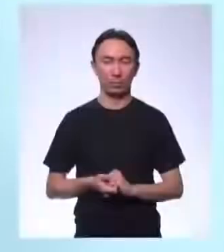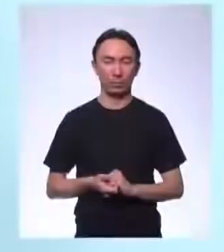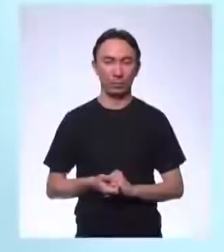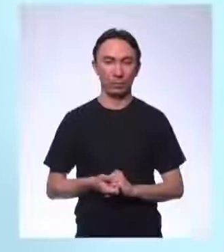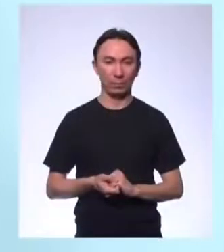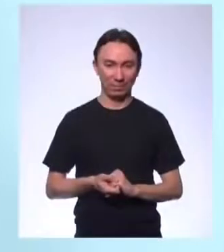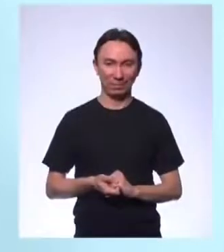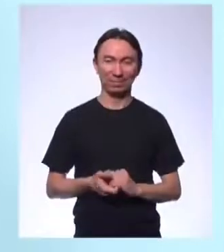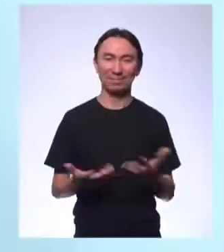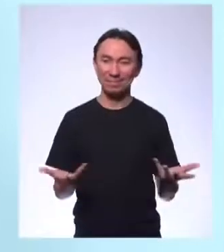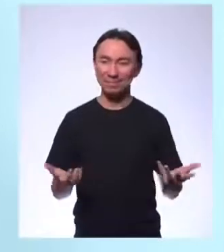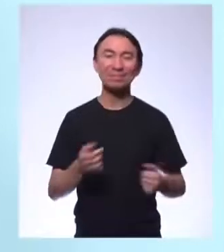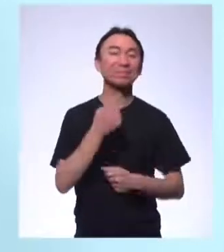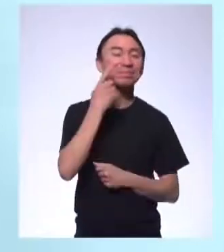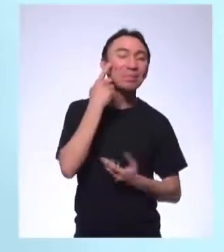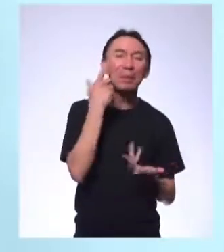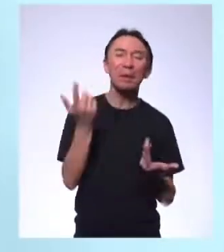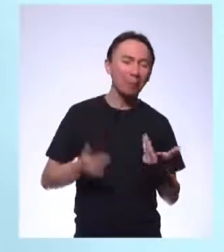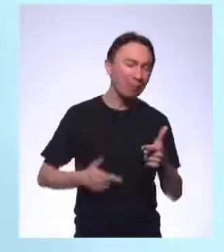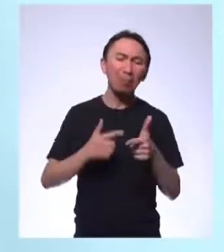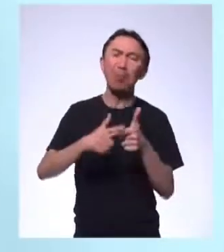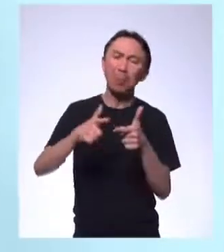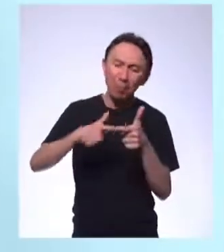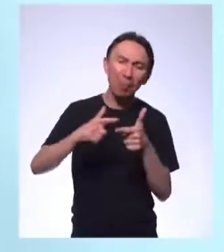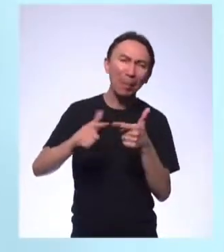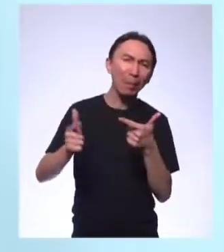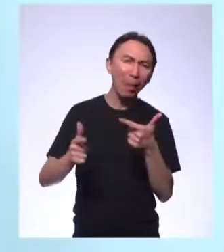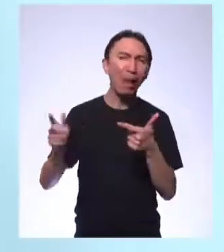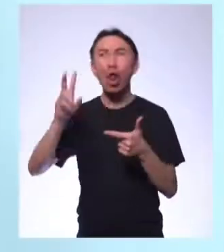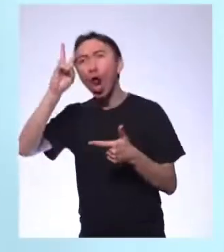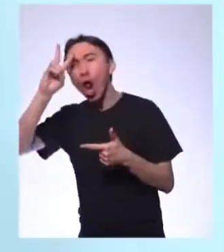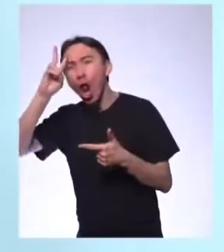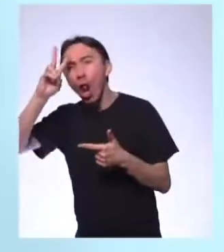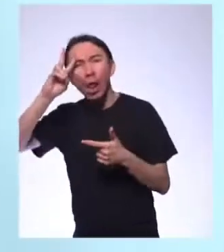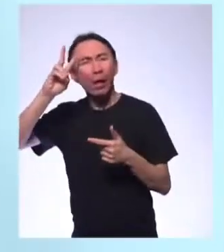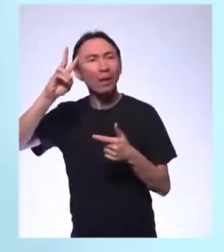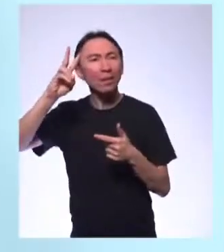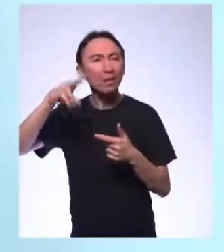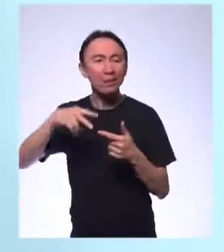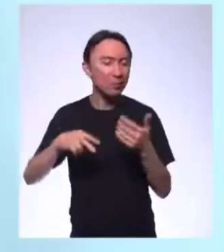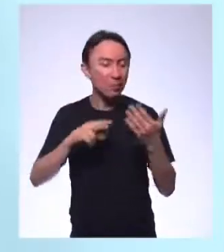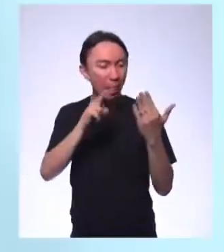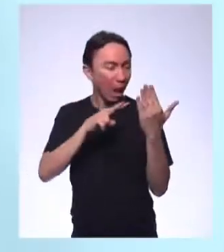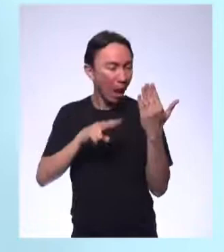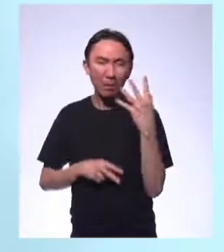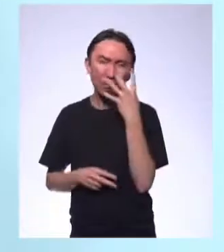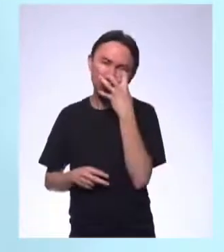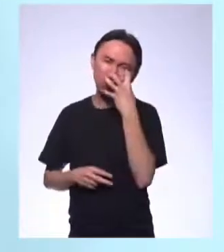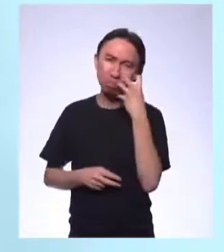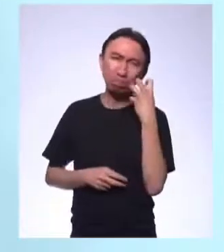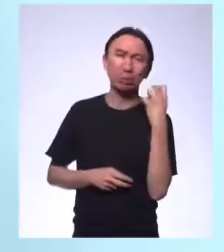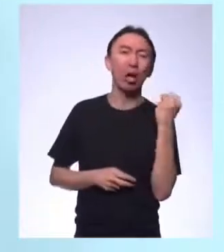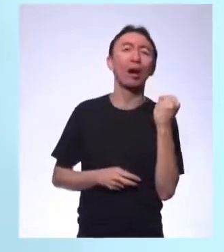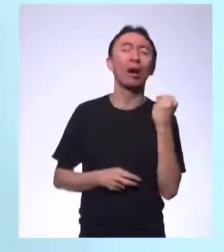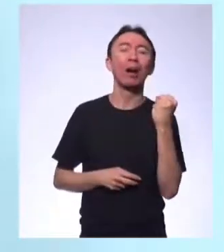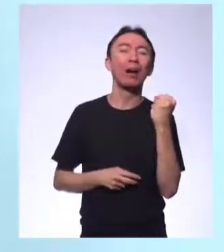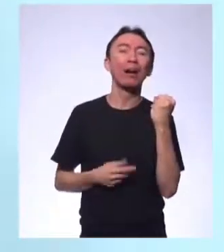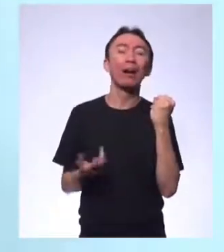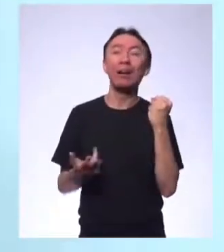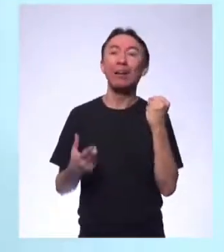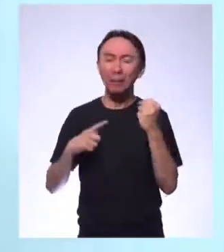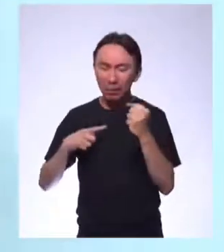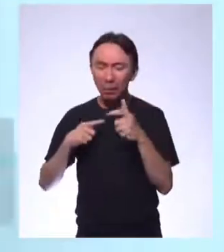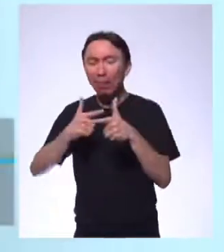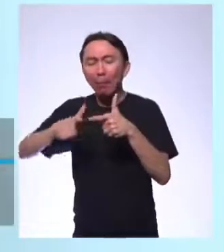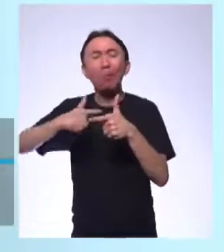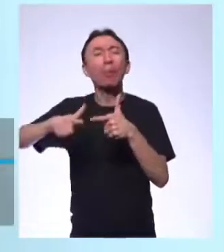Vamos lá, professor Mauro, qual é essa problemática aí da narrativa que engaja aí o leitor ou quem está assistindo o filme? Tem um problema, e